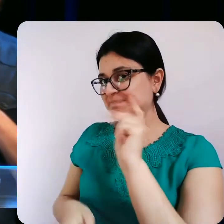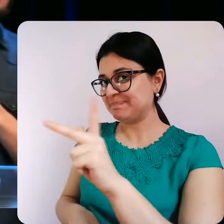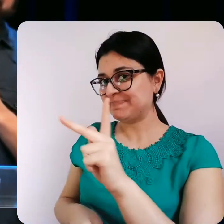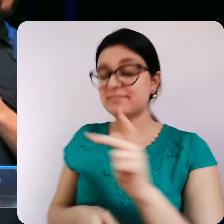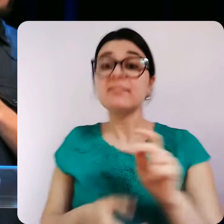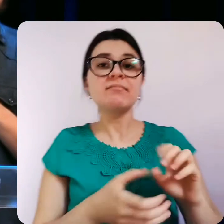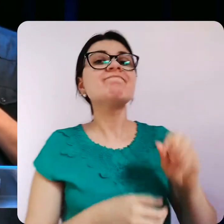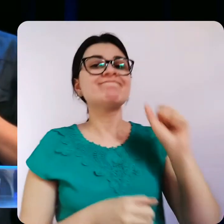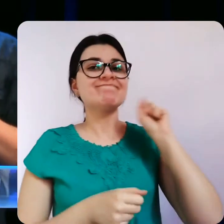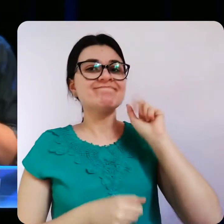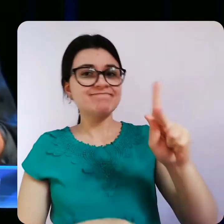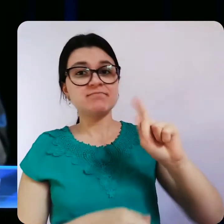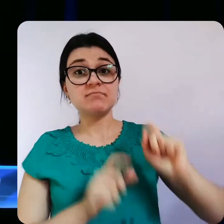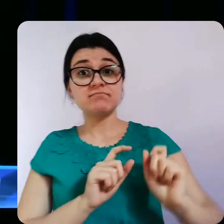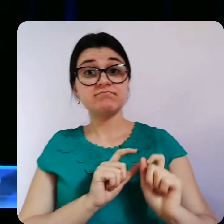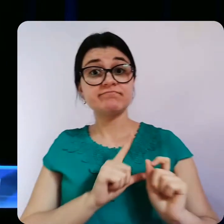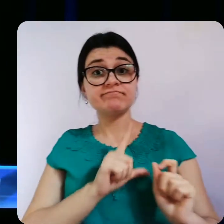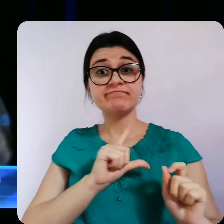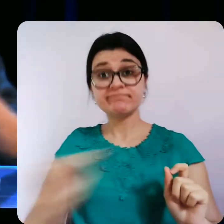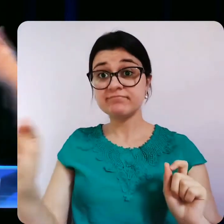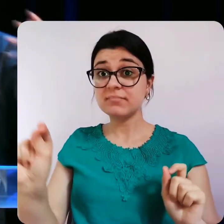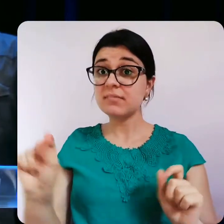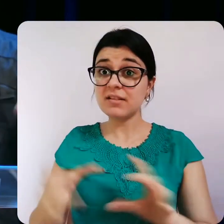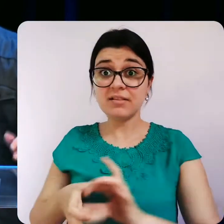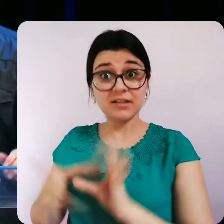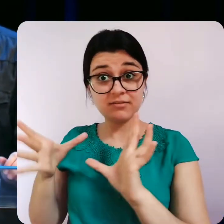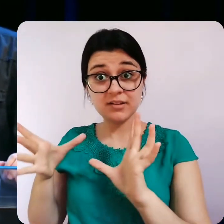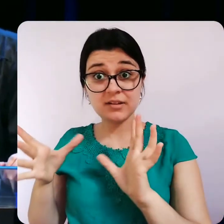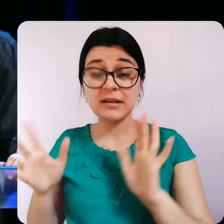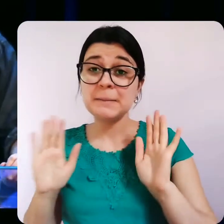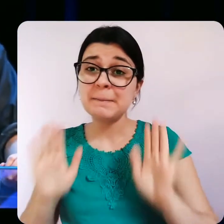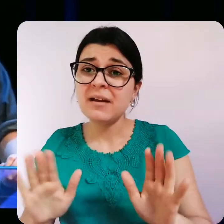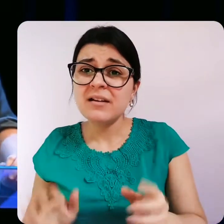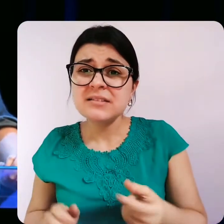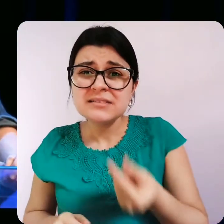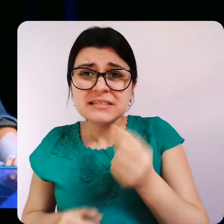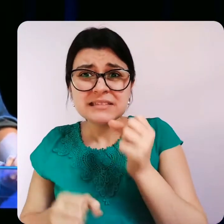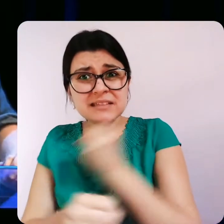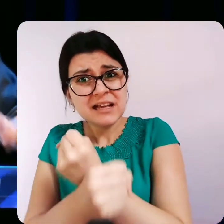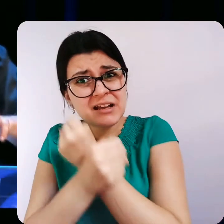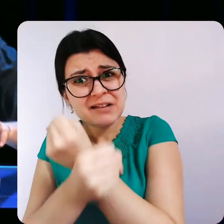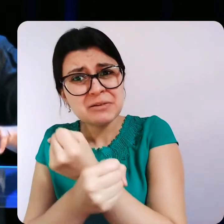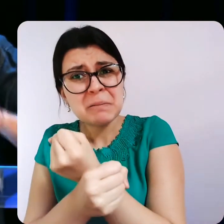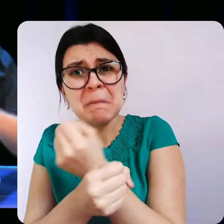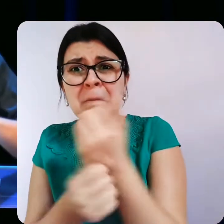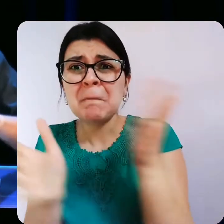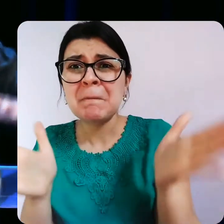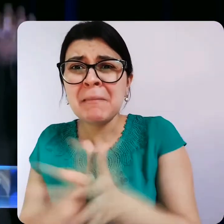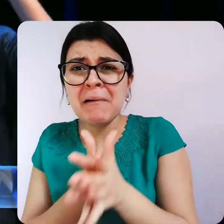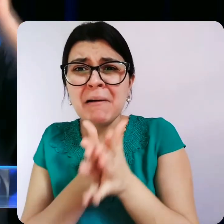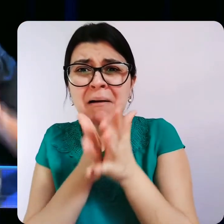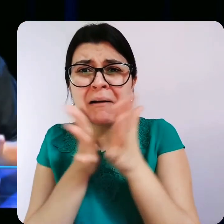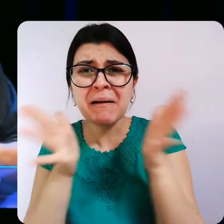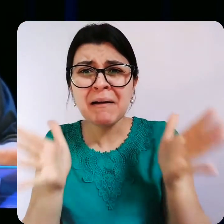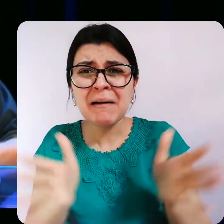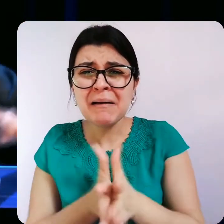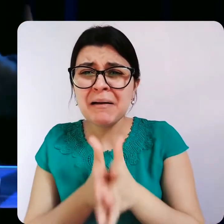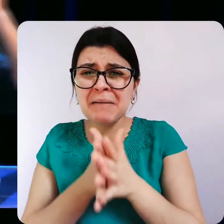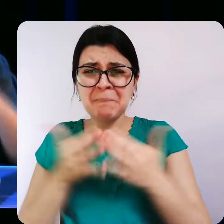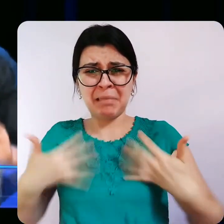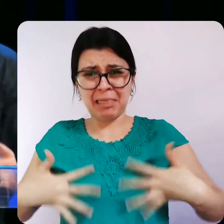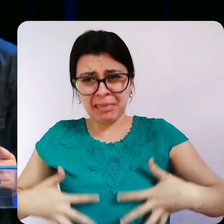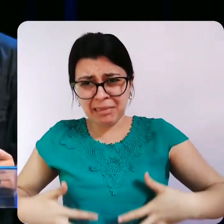dinheiro. Era quase impossível comprar a sua própria liberdade. A Bíblia diz que a nossa escravidão ela é tão grande